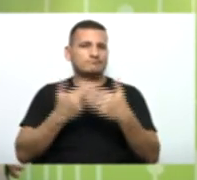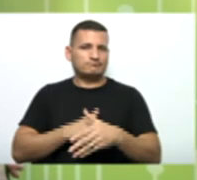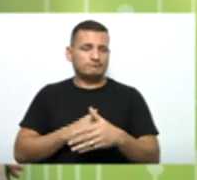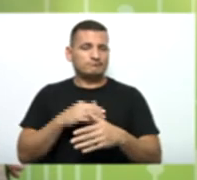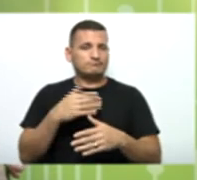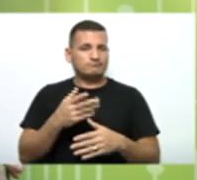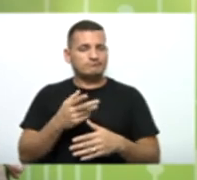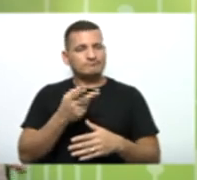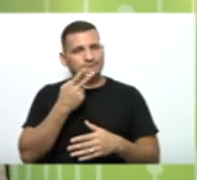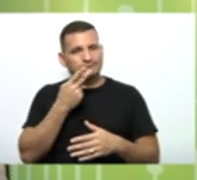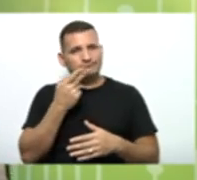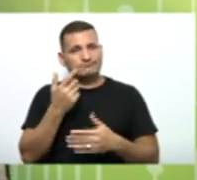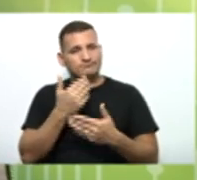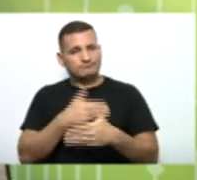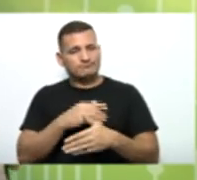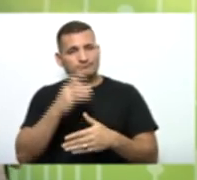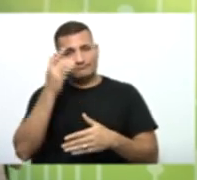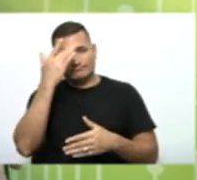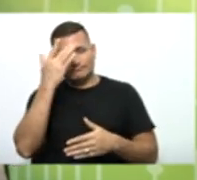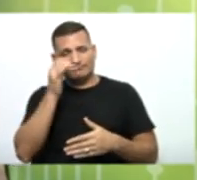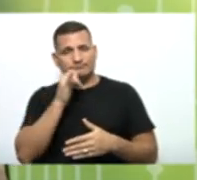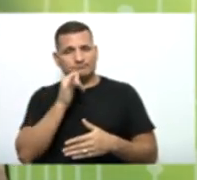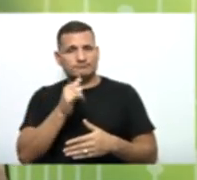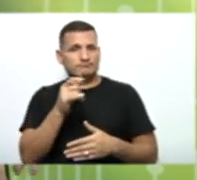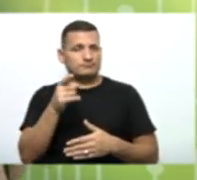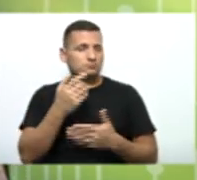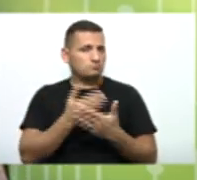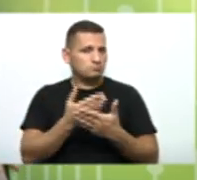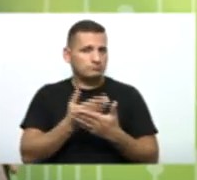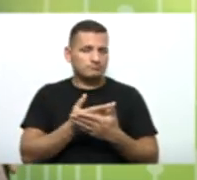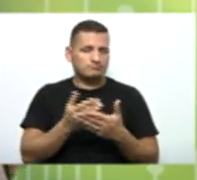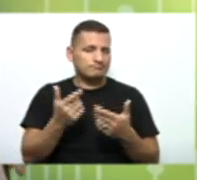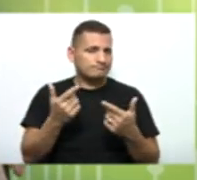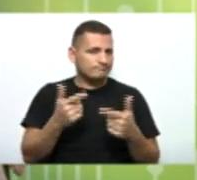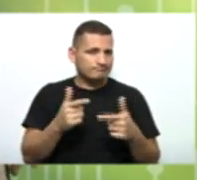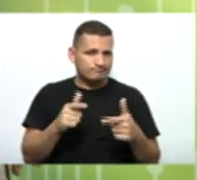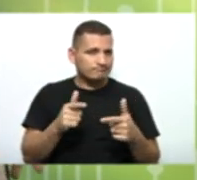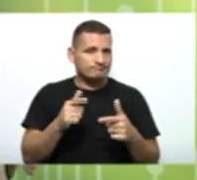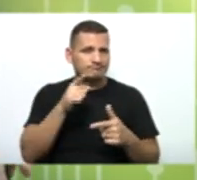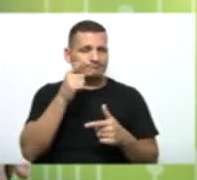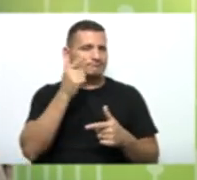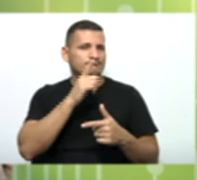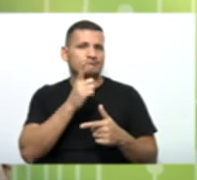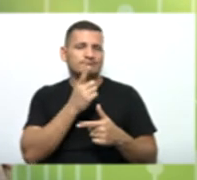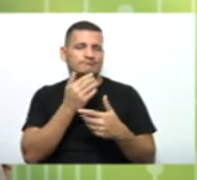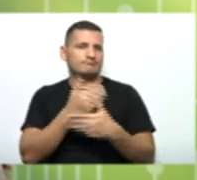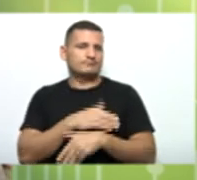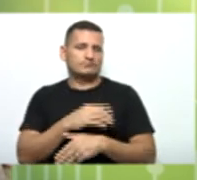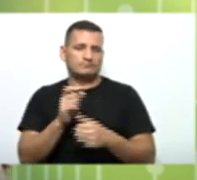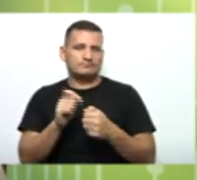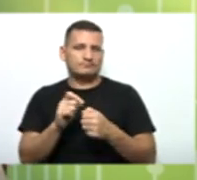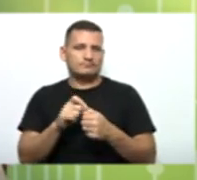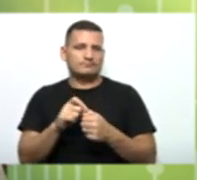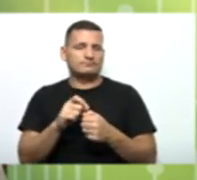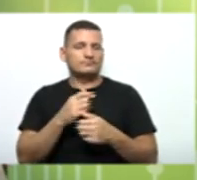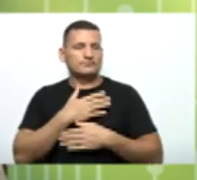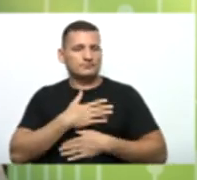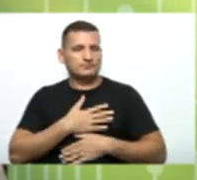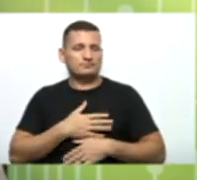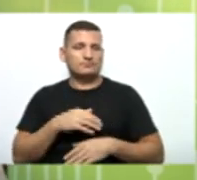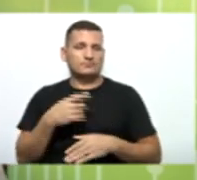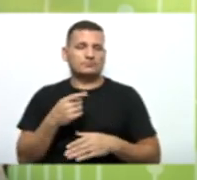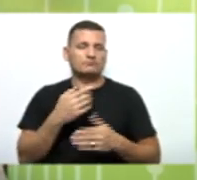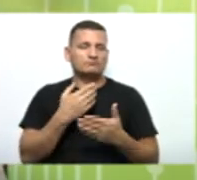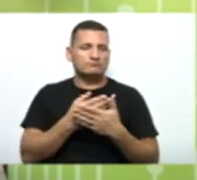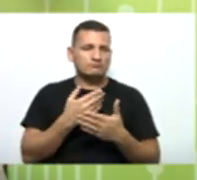está fácil, mas se você não estudar, provavelmente você não vai conseguir resolver a prova tão tranquilamente. Então estuda, revisa